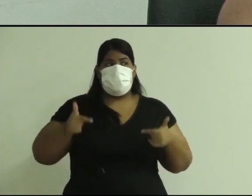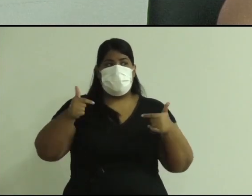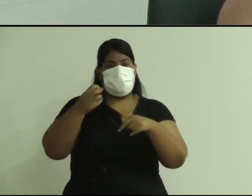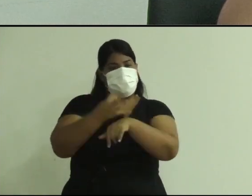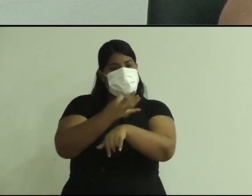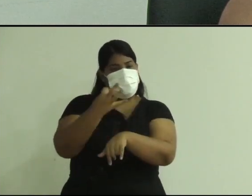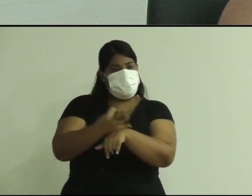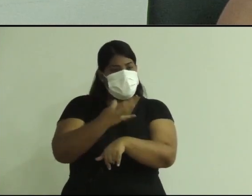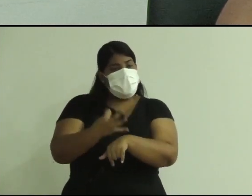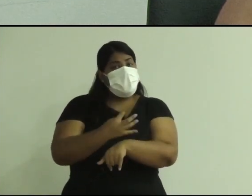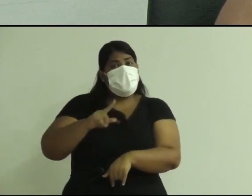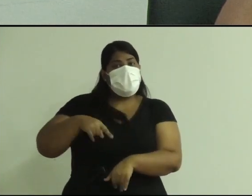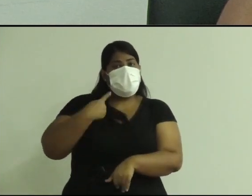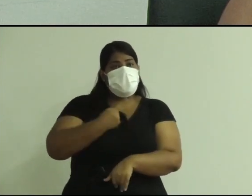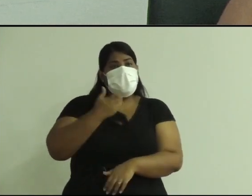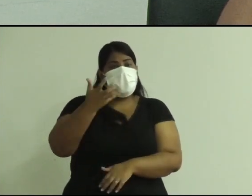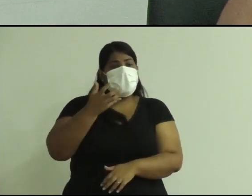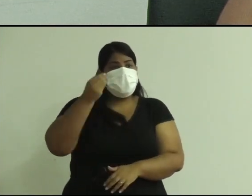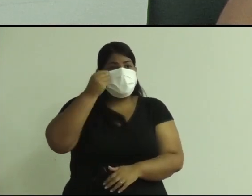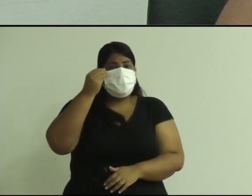resistência, em que a gente está contando,